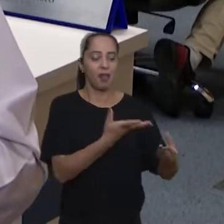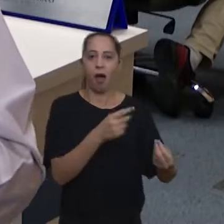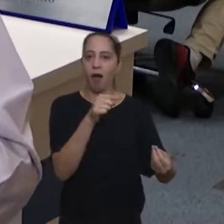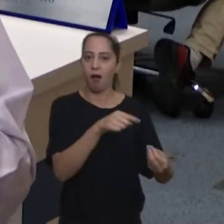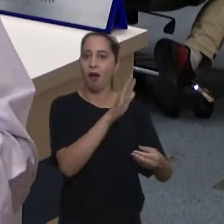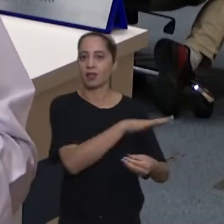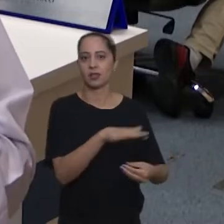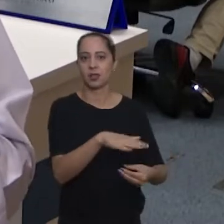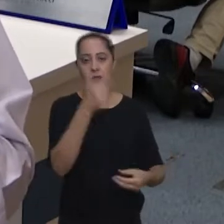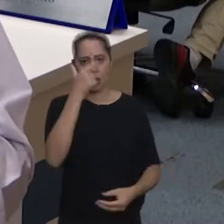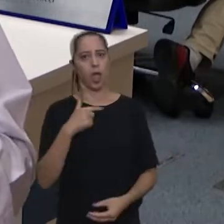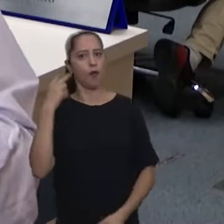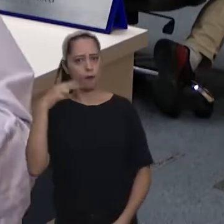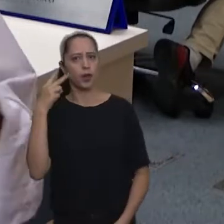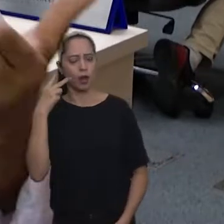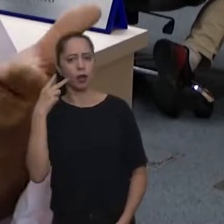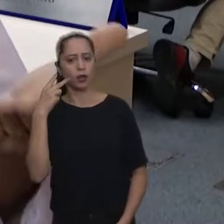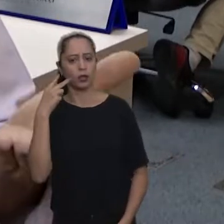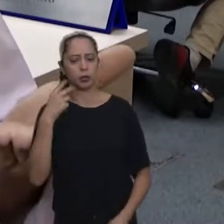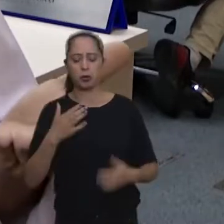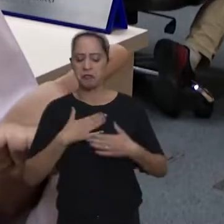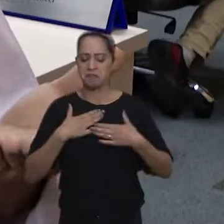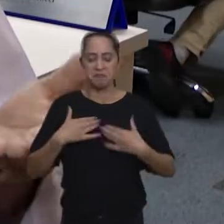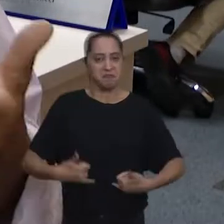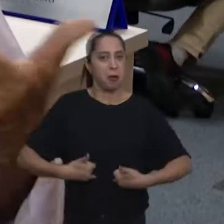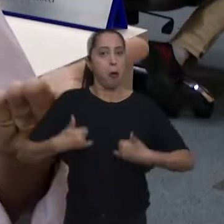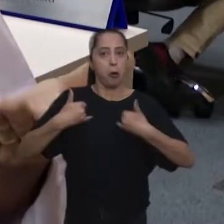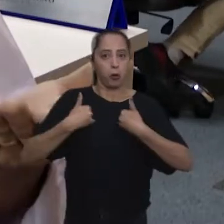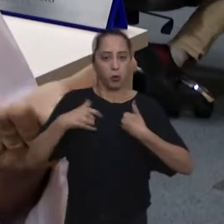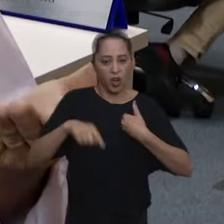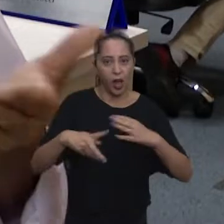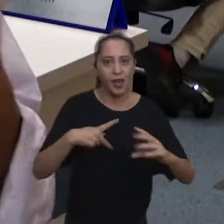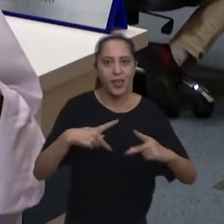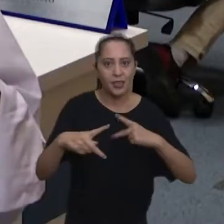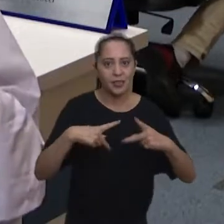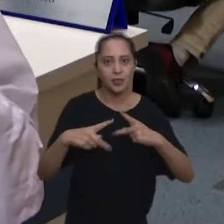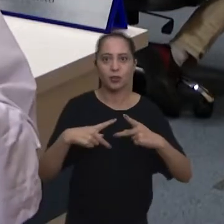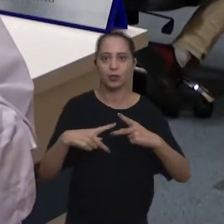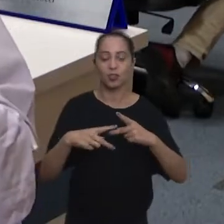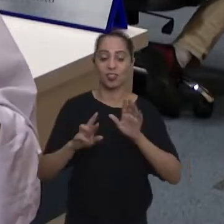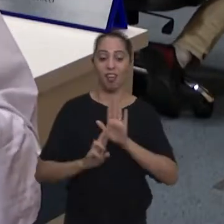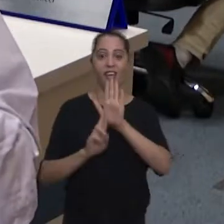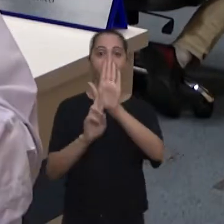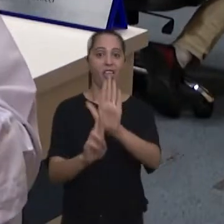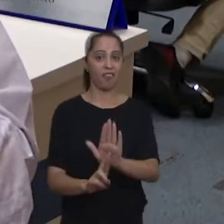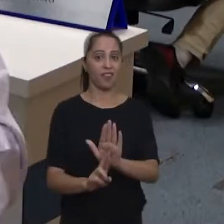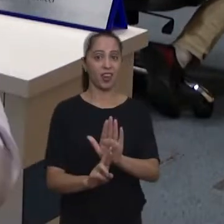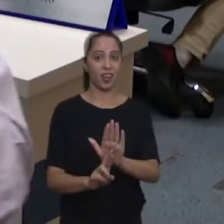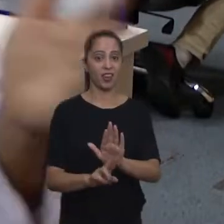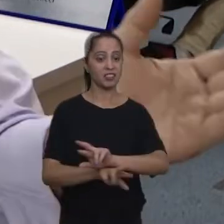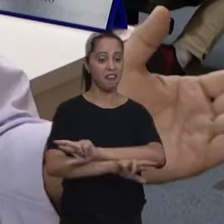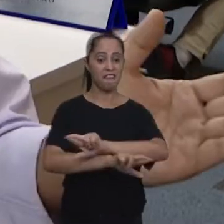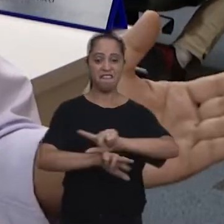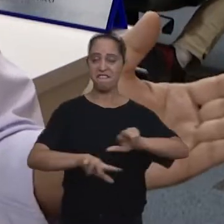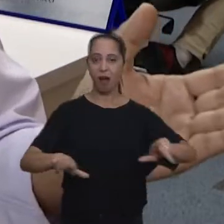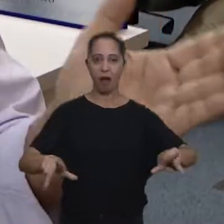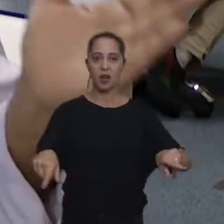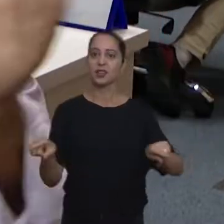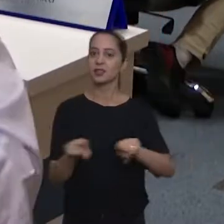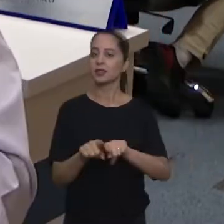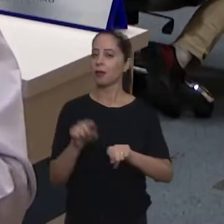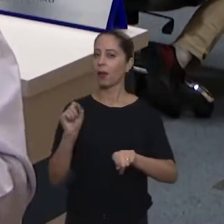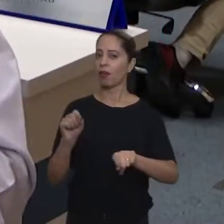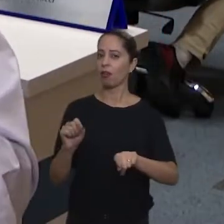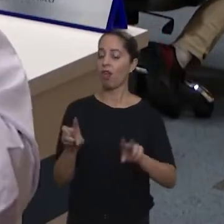proporcionando, né, na nossa cidade. Eu, como vereador, falo isso de peito aberto, que São José é uma referência em muitas áreas.